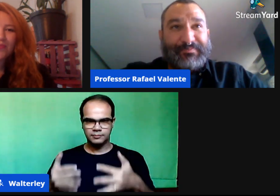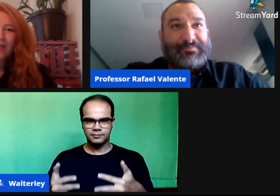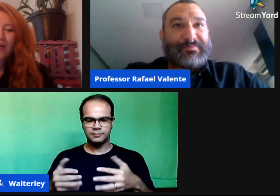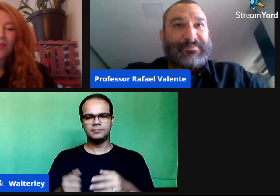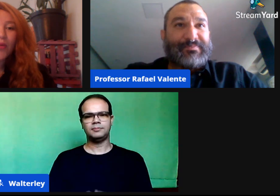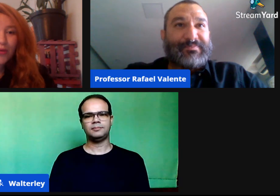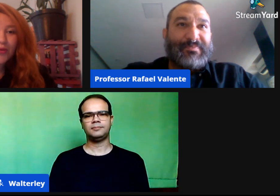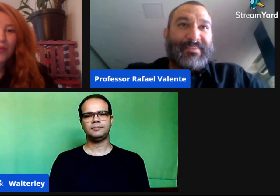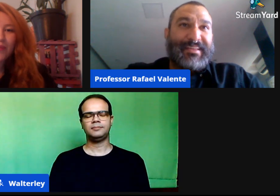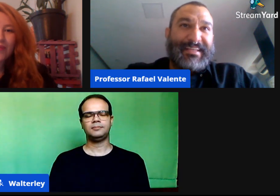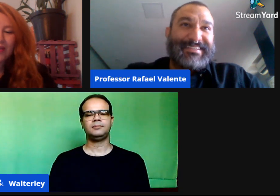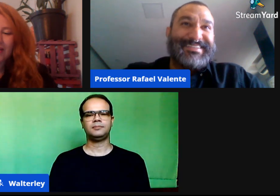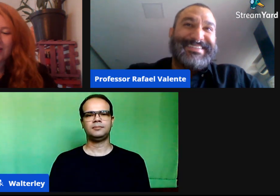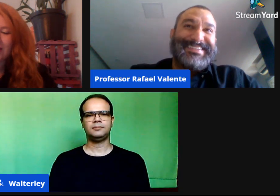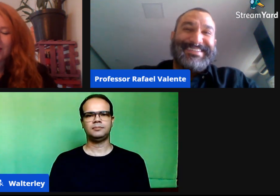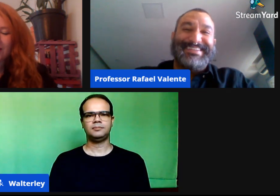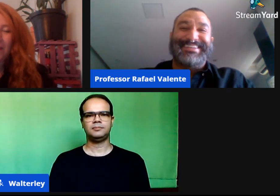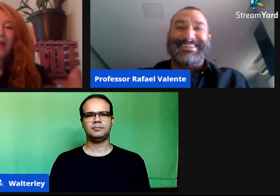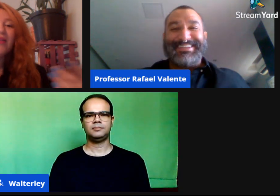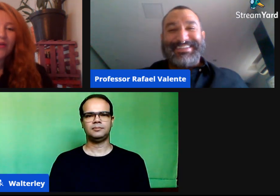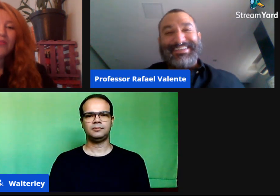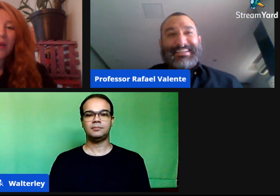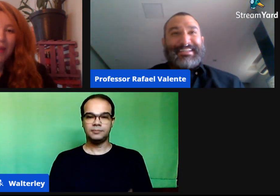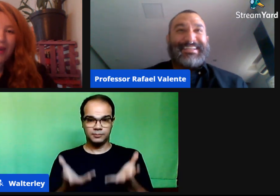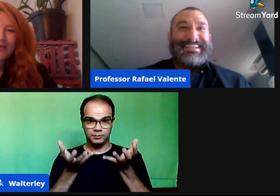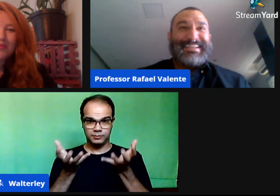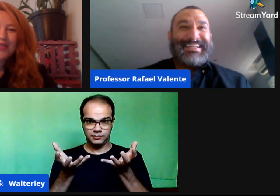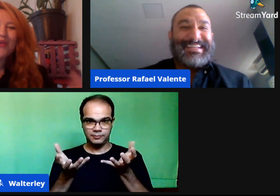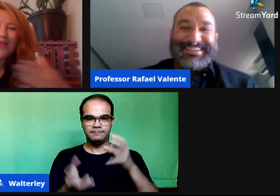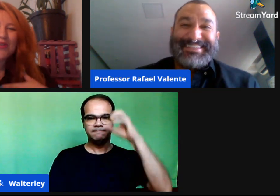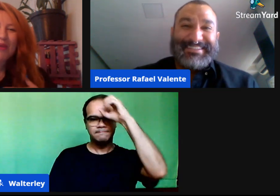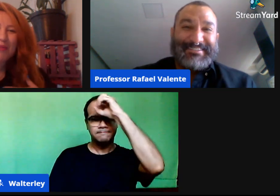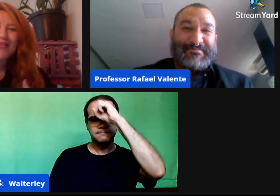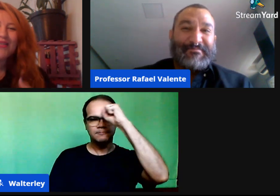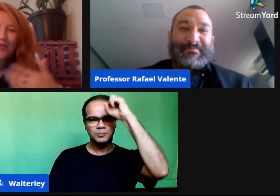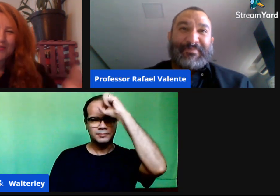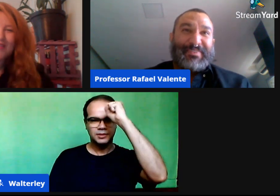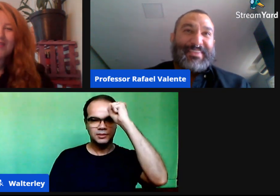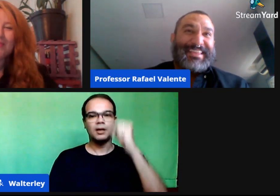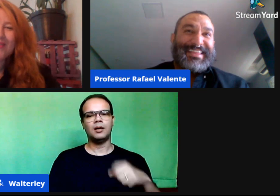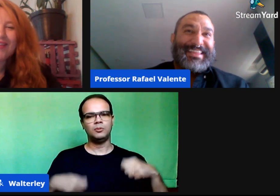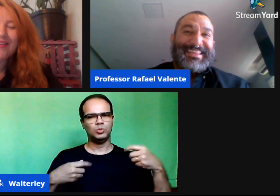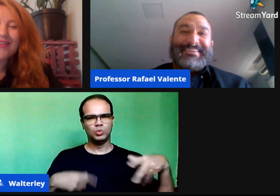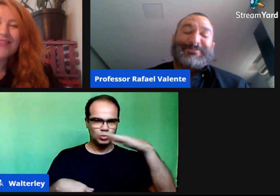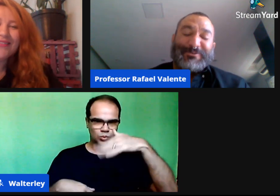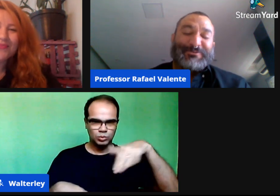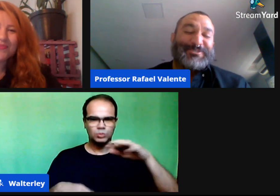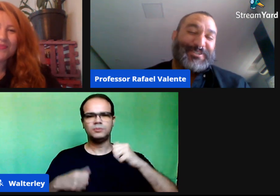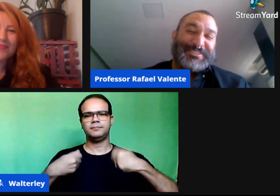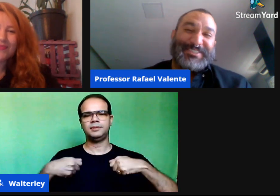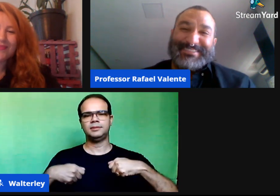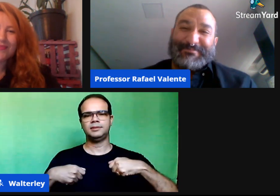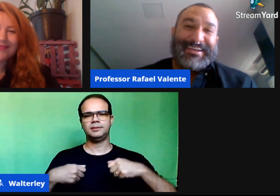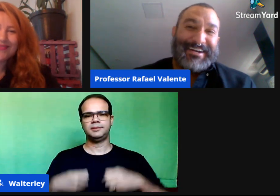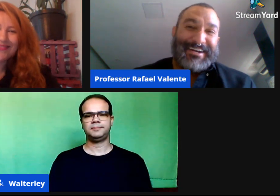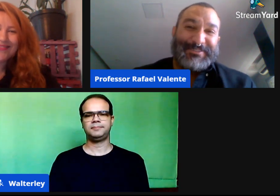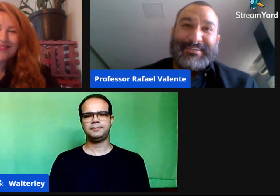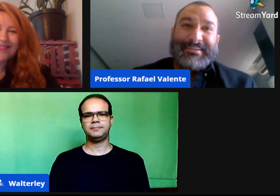Espero muito que aprender também sobre isso, que acho que eu também preciso, nós precisamos, né? Todos